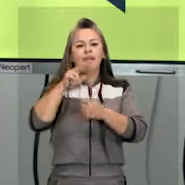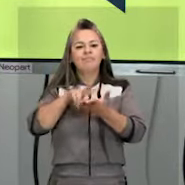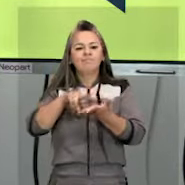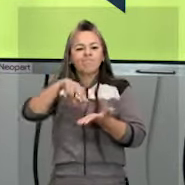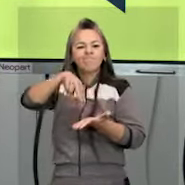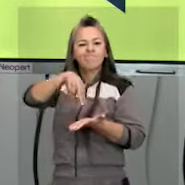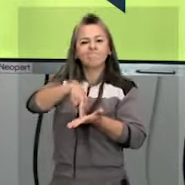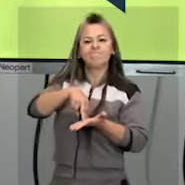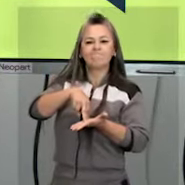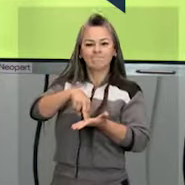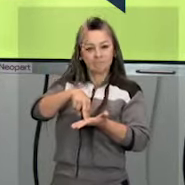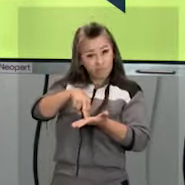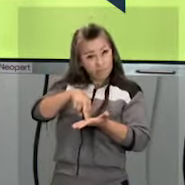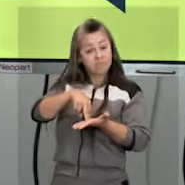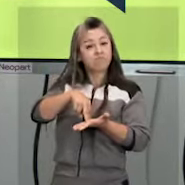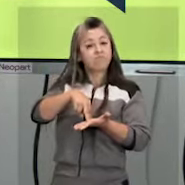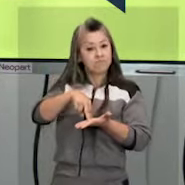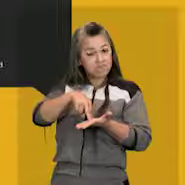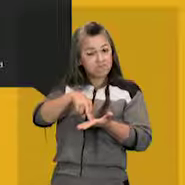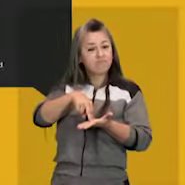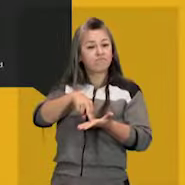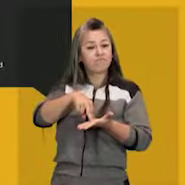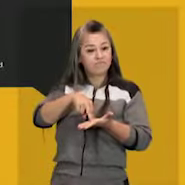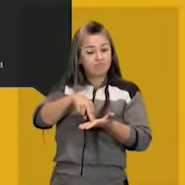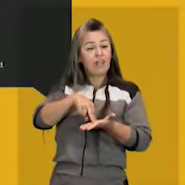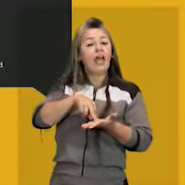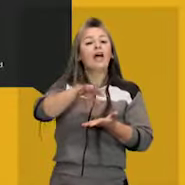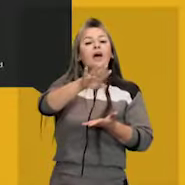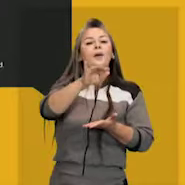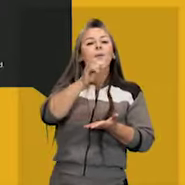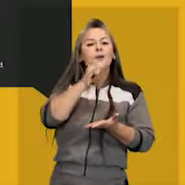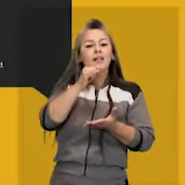tem essas pessoas utilizando a música e os